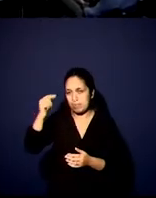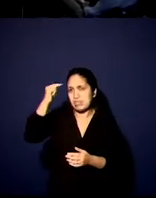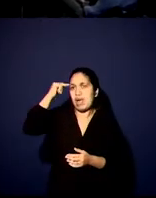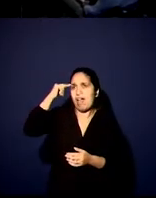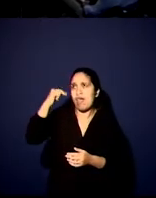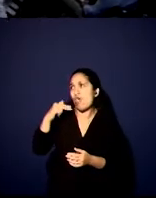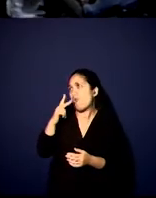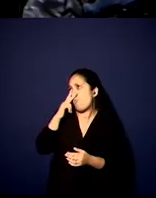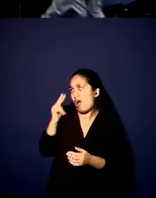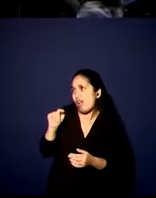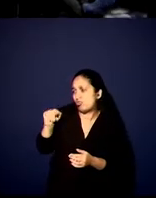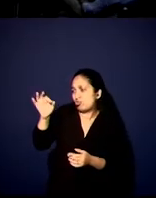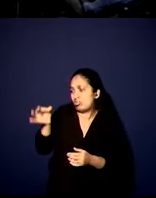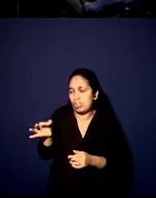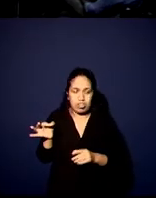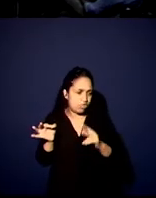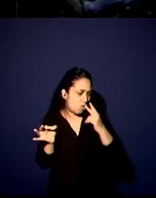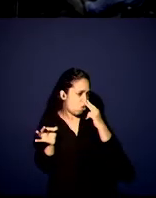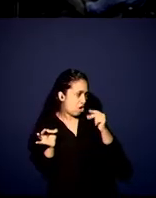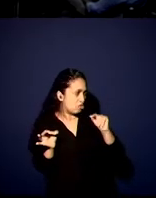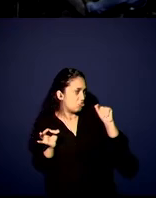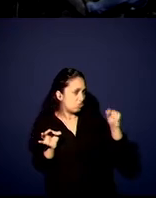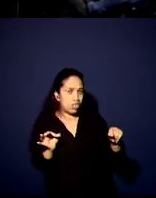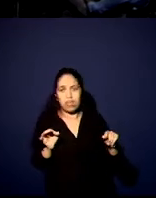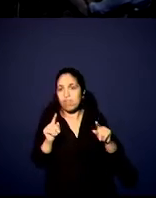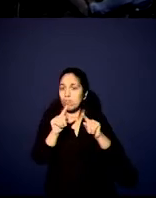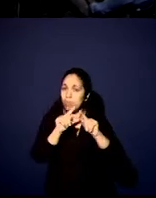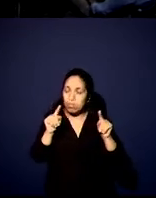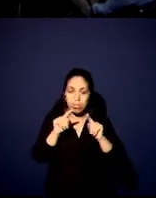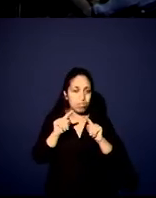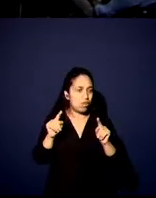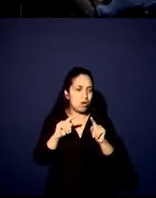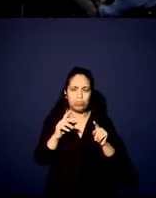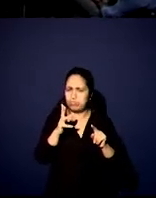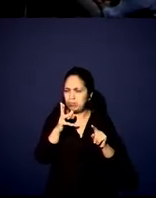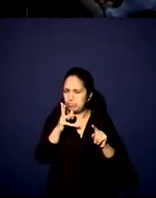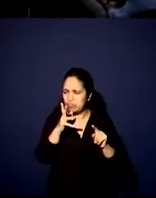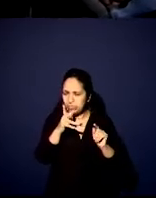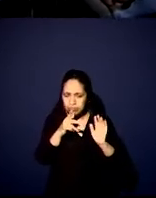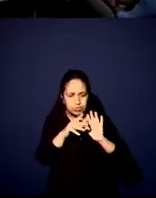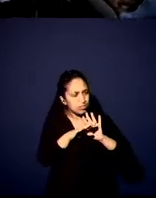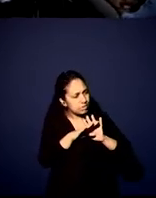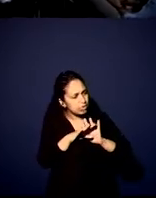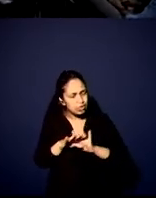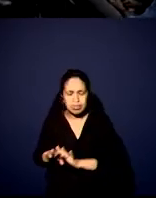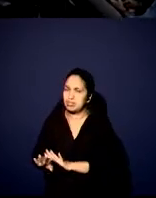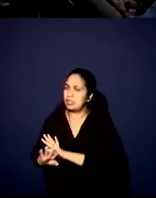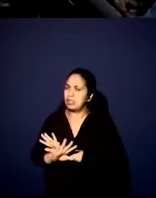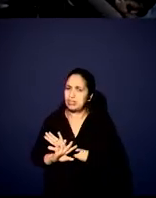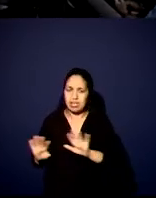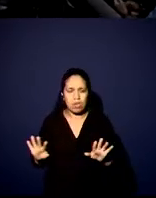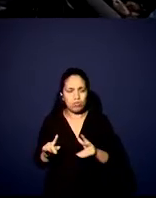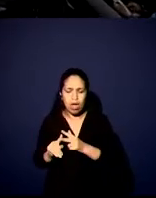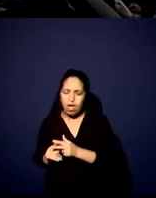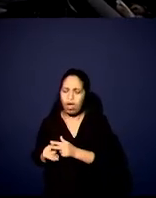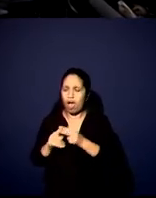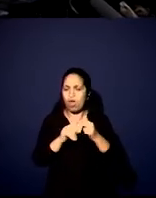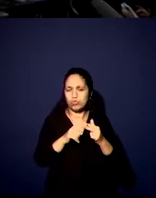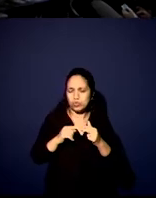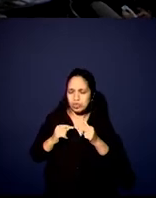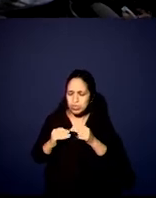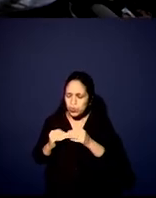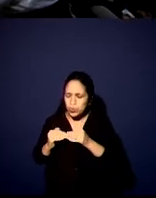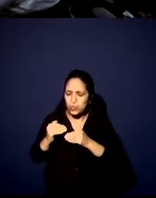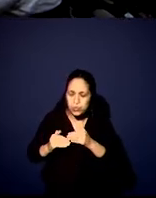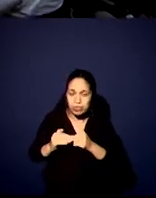a reforma tributária se a gente desborocratizar simplificar e ajustar alguns pontos qualquer avanço nela já será